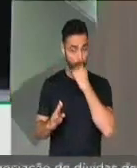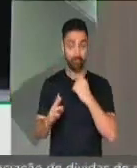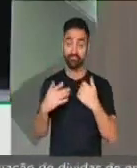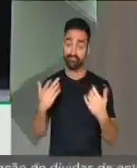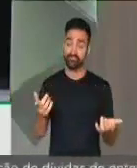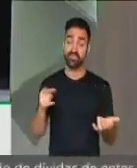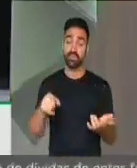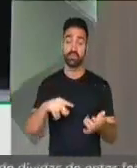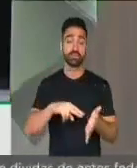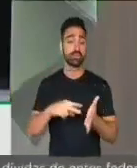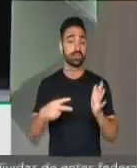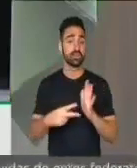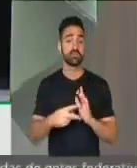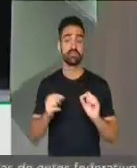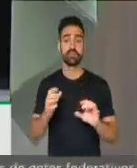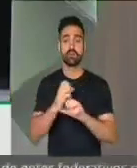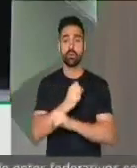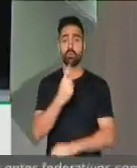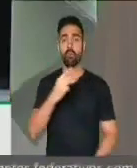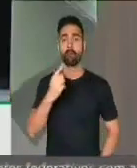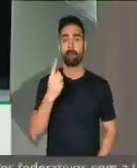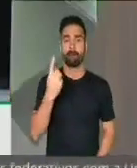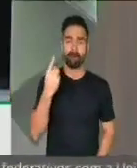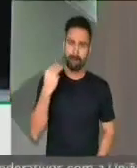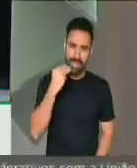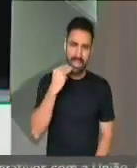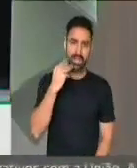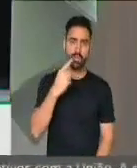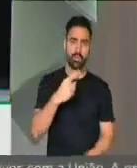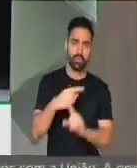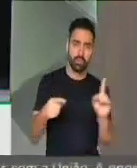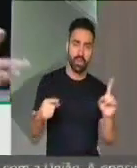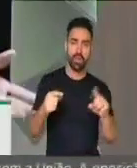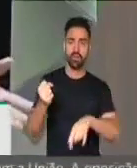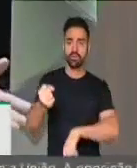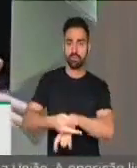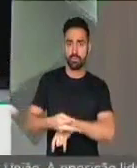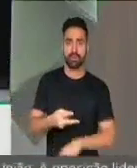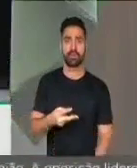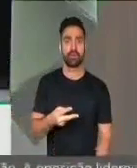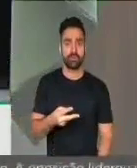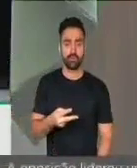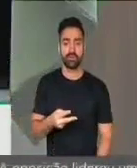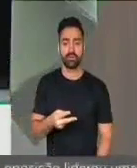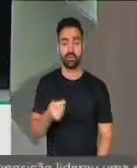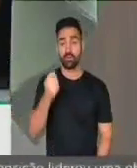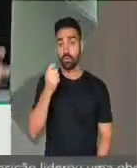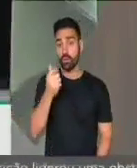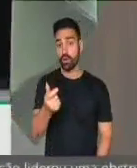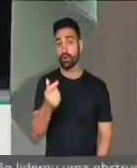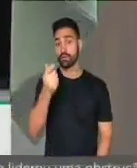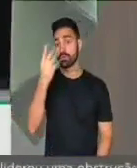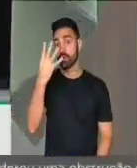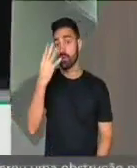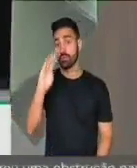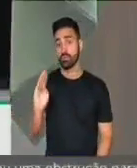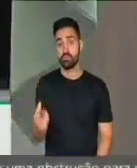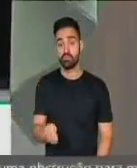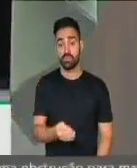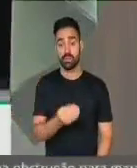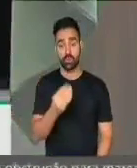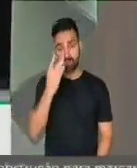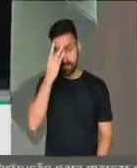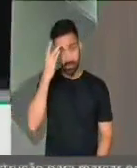corresponde a um milhão e meio de empregos que chega a quase 4 milhões de